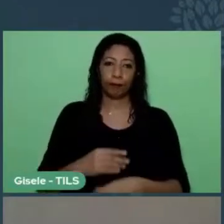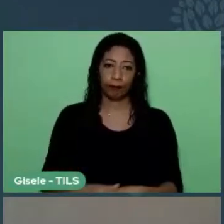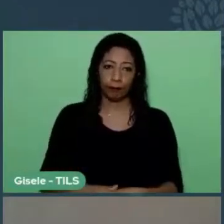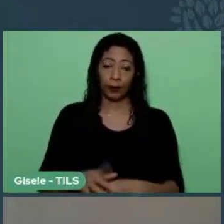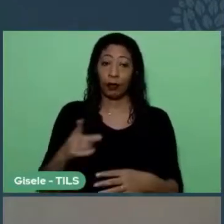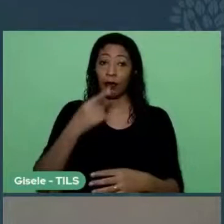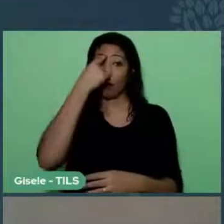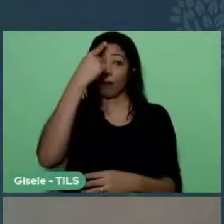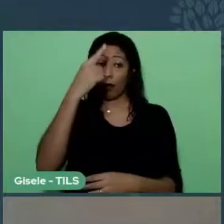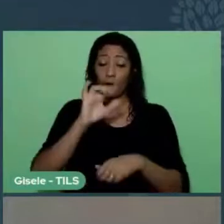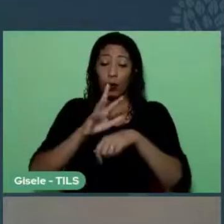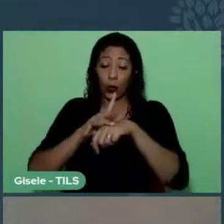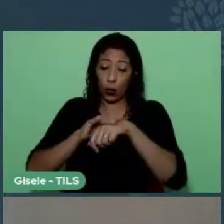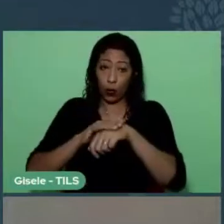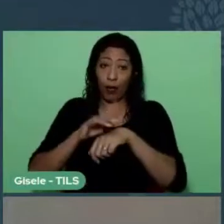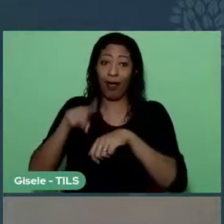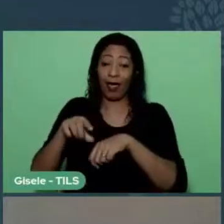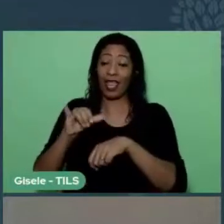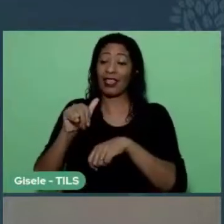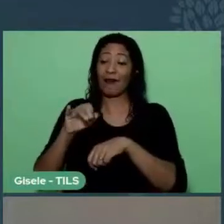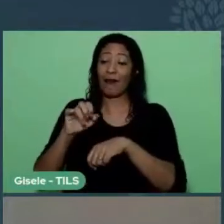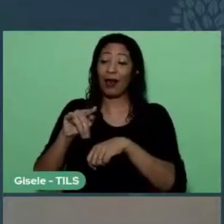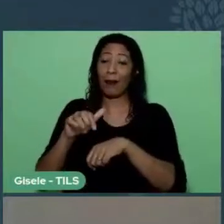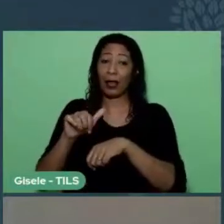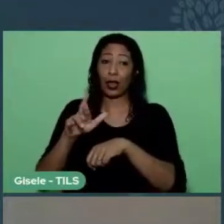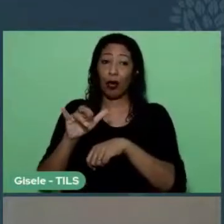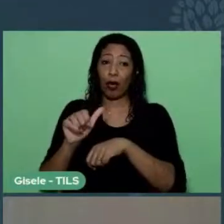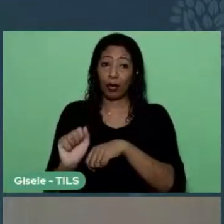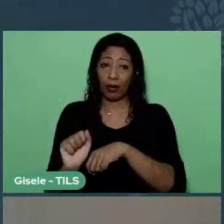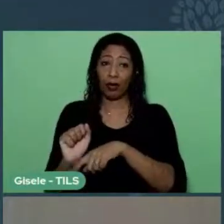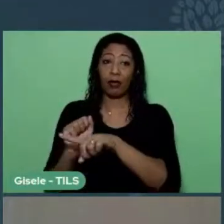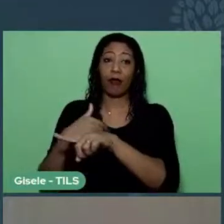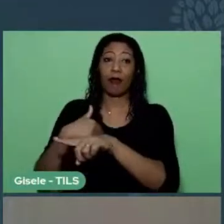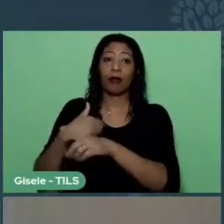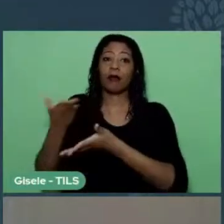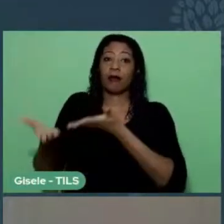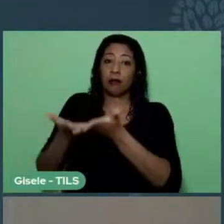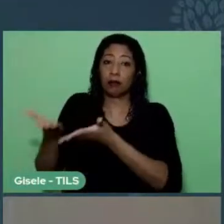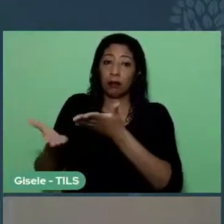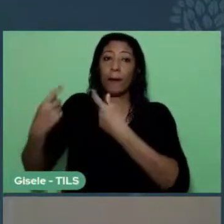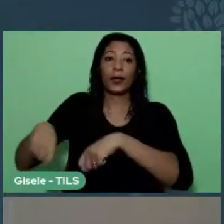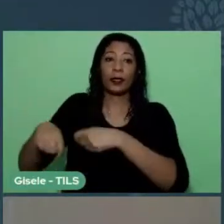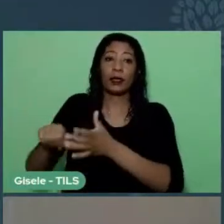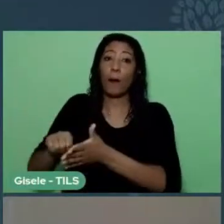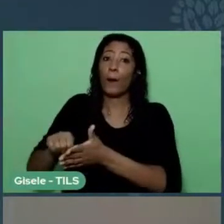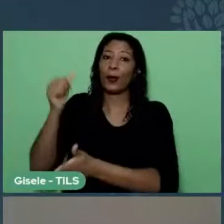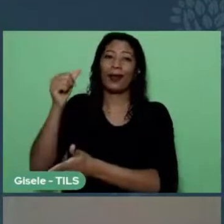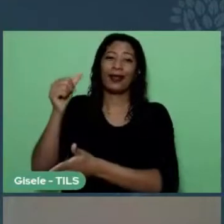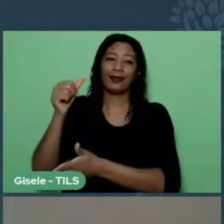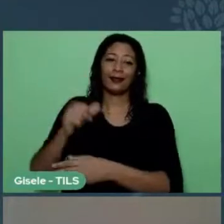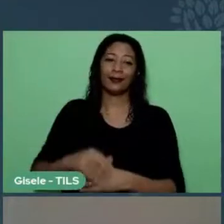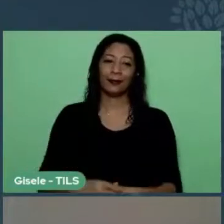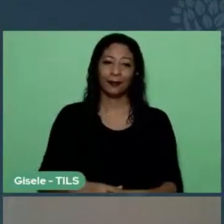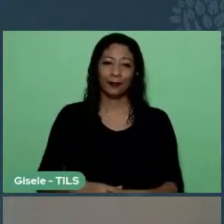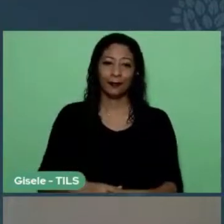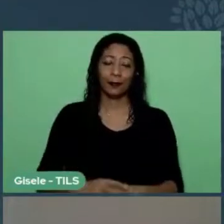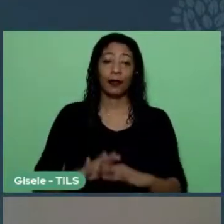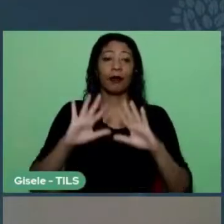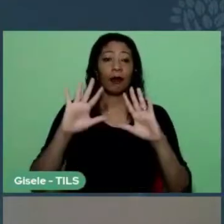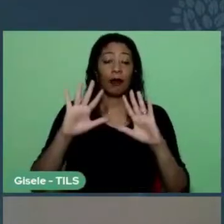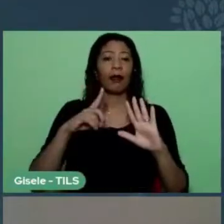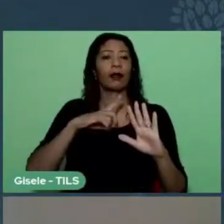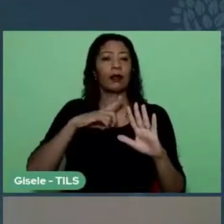doença inflamatória. Eu preciso tratar a inflamação antes de qualquer outra coisa. E a gente vai, obviamente, também tratar